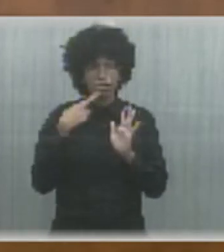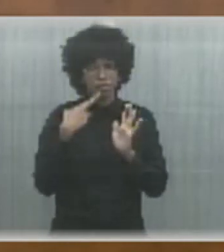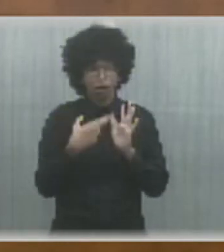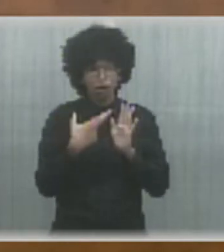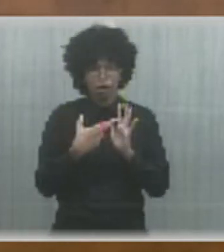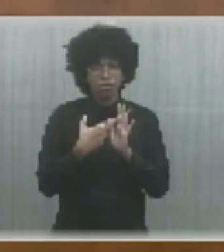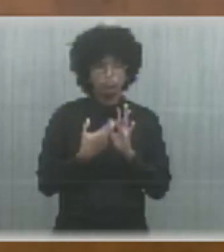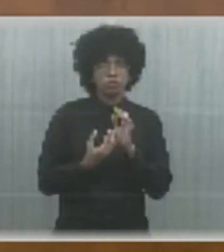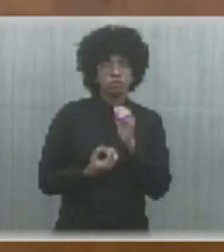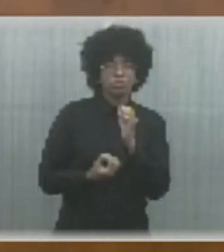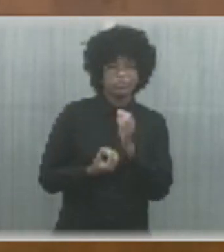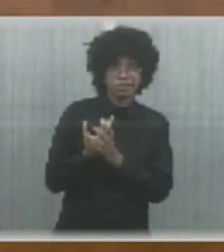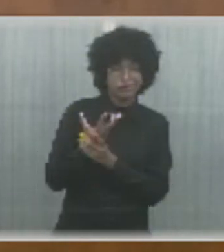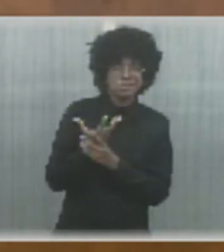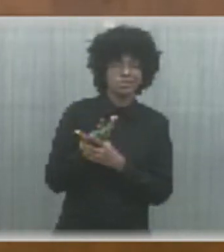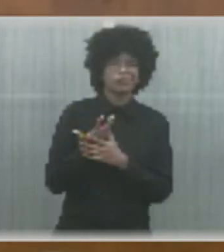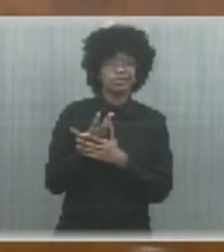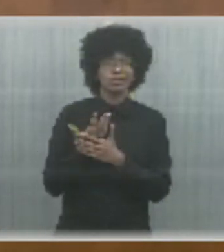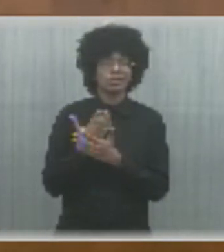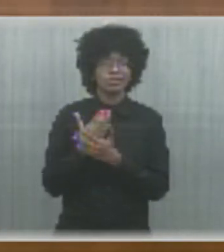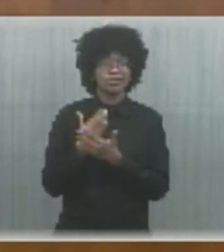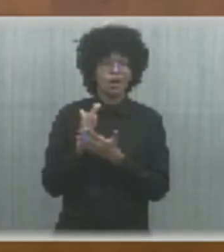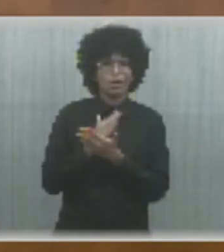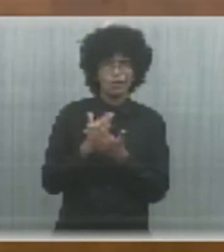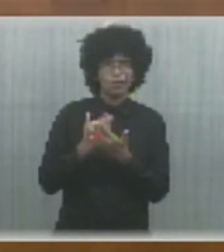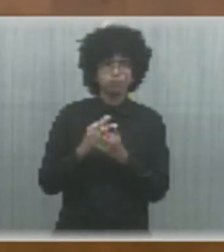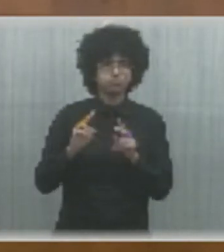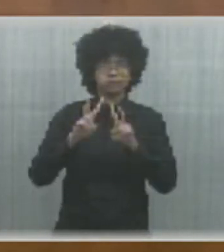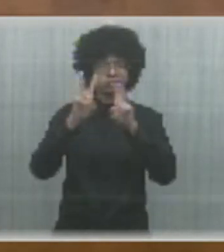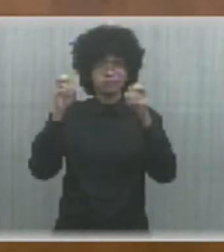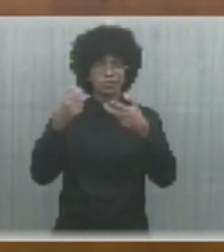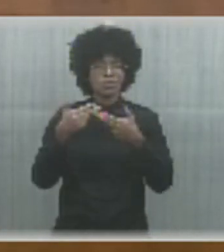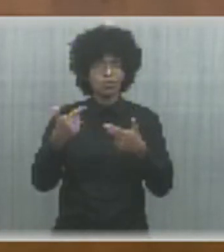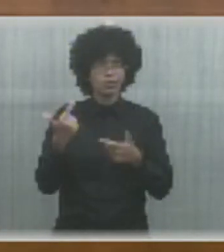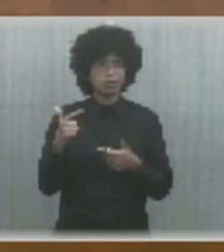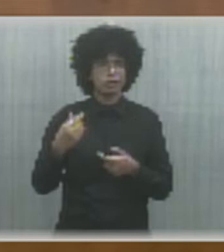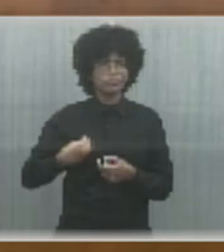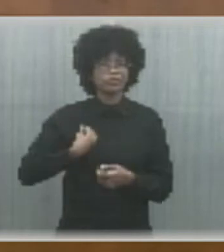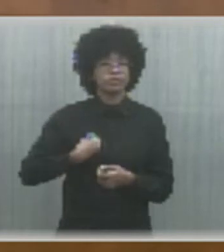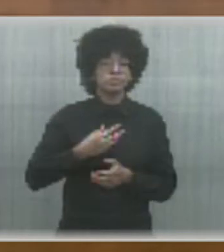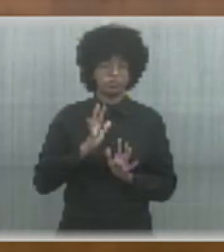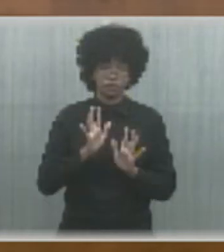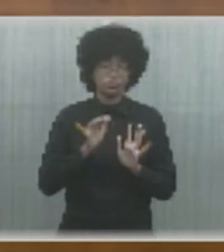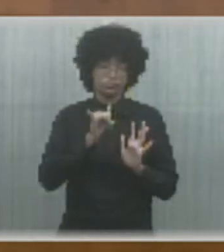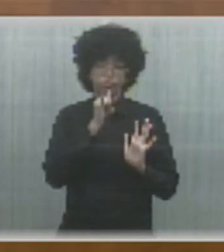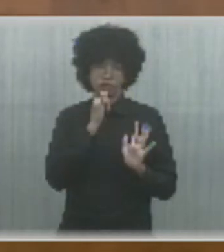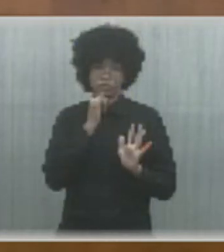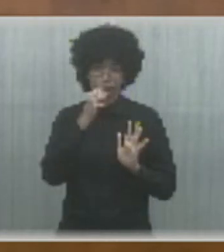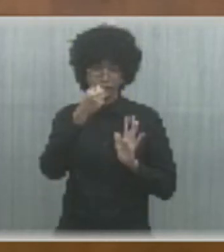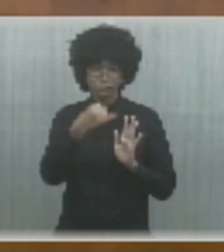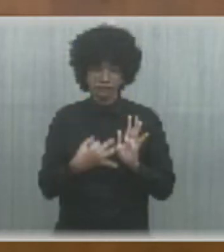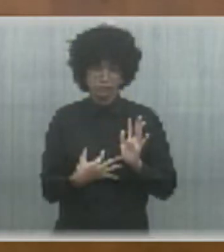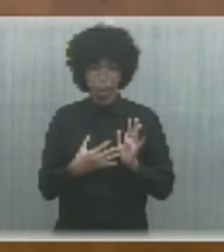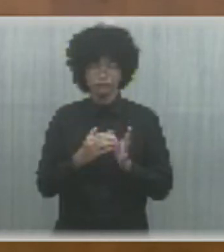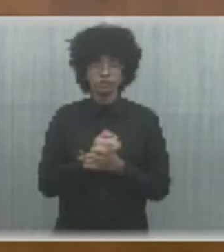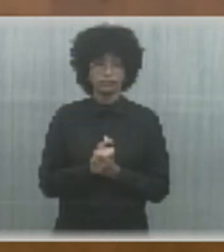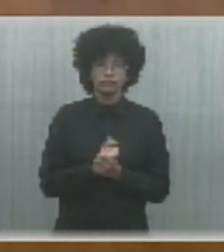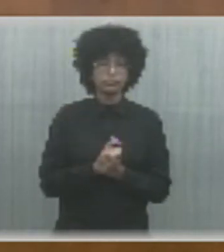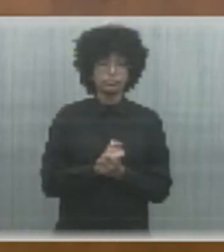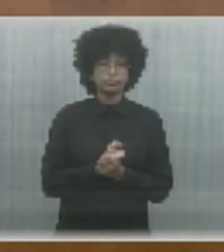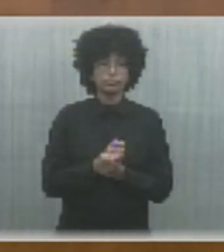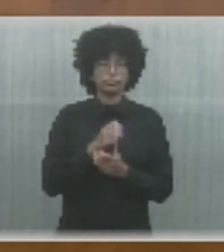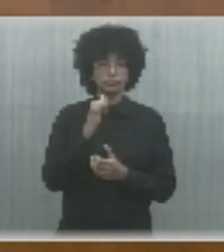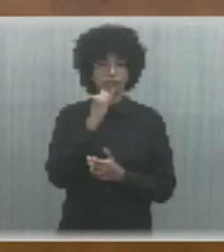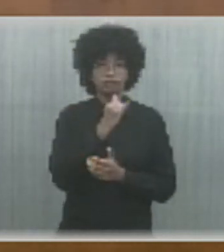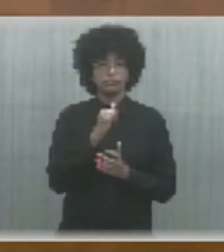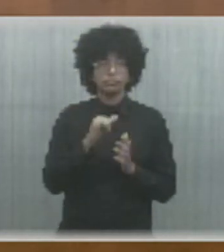criando, inclusive, fatos que não existem nela, como, por exemplo, dizer que a lei